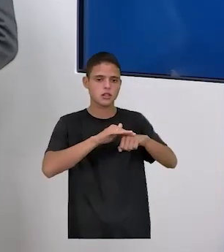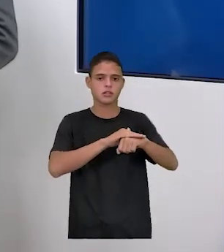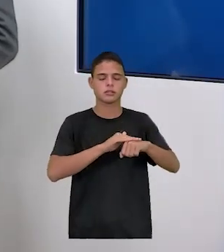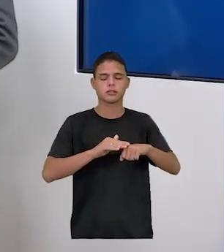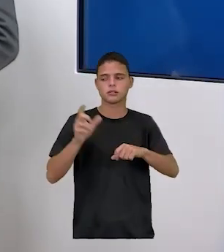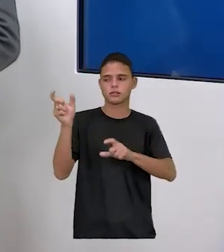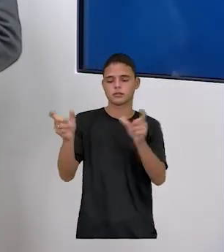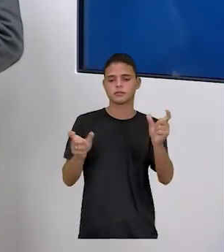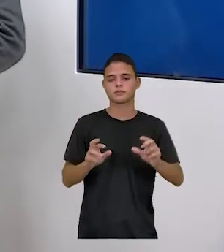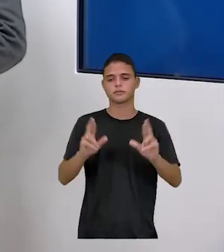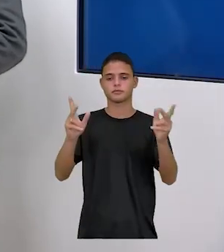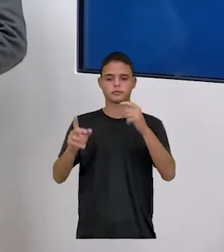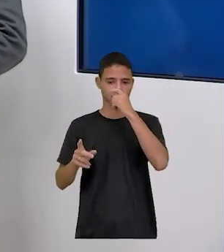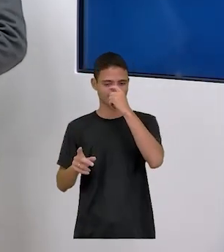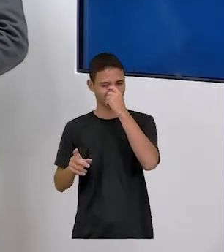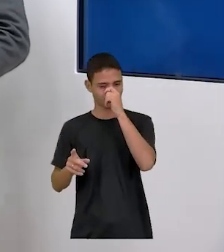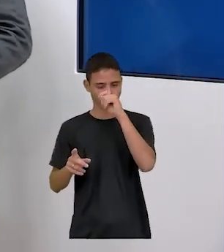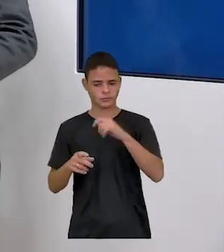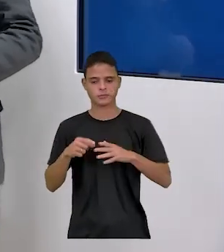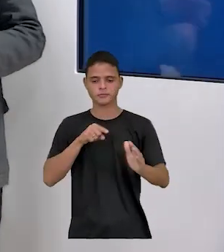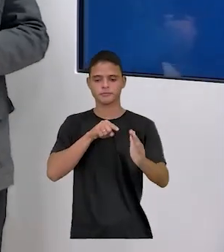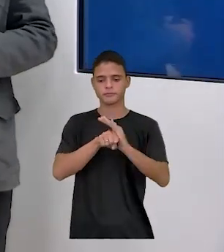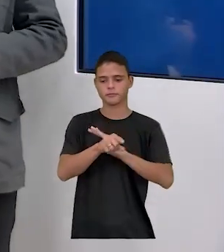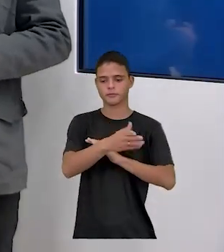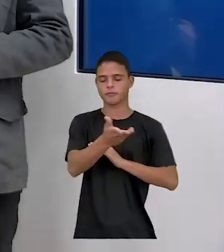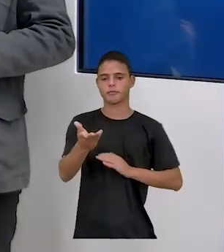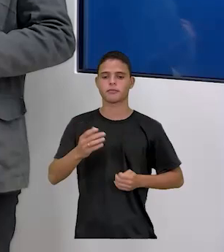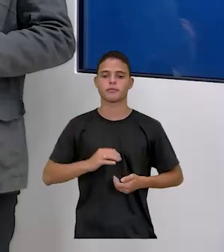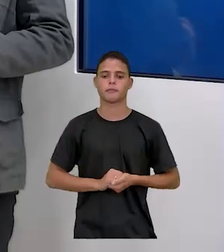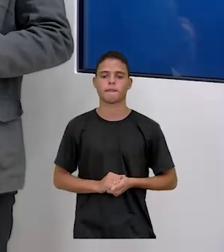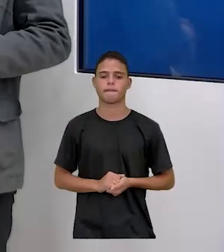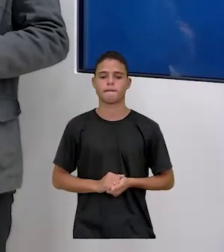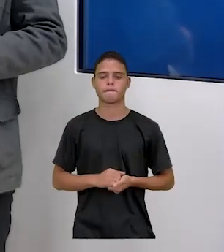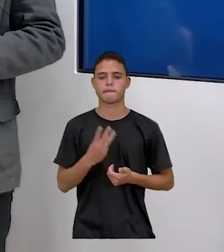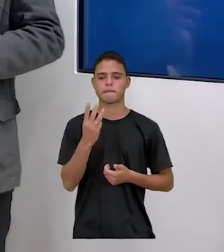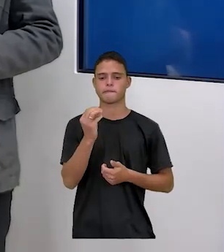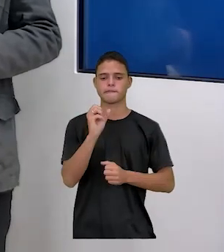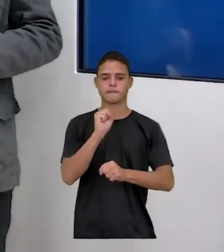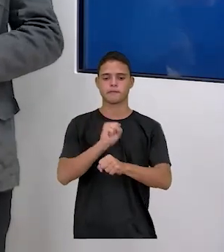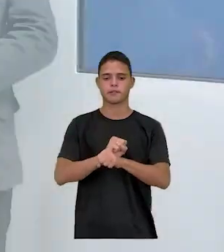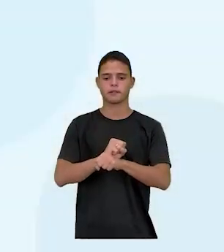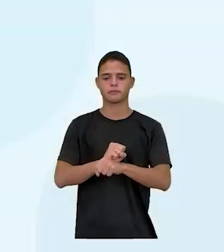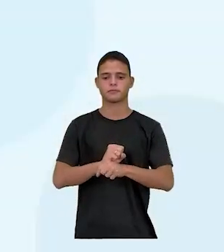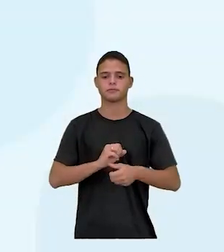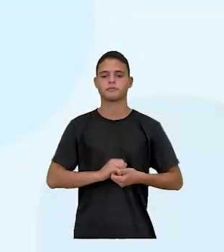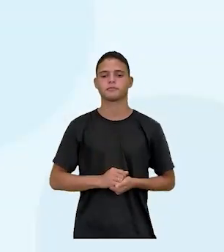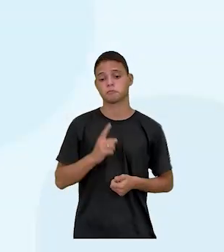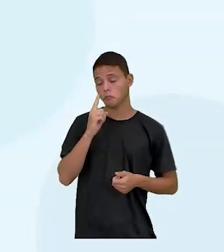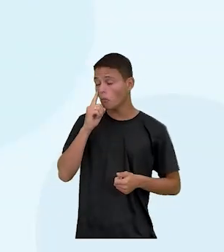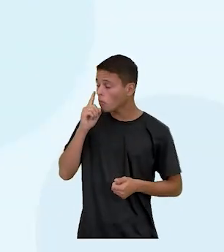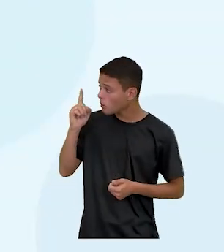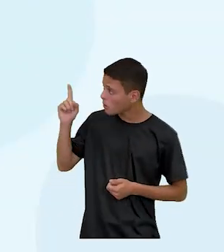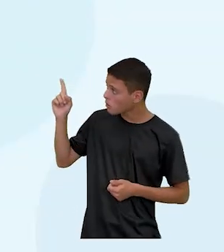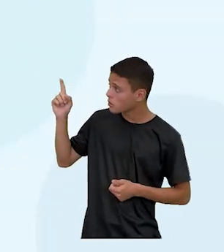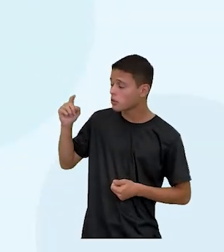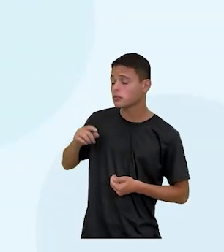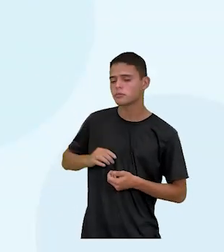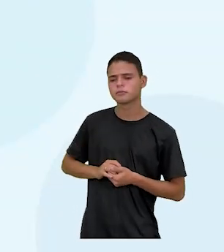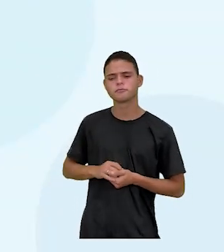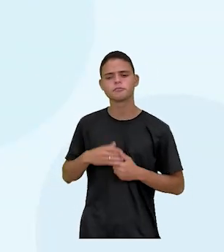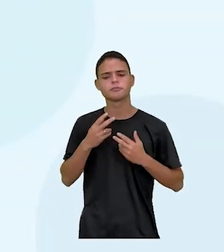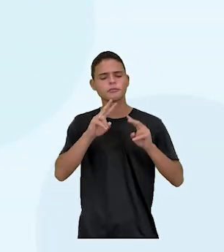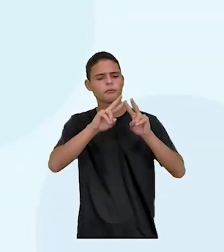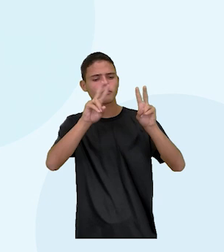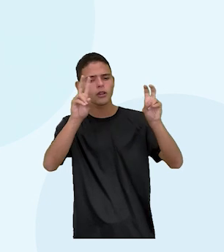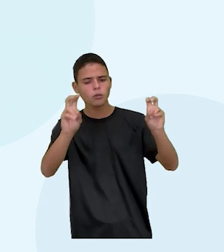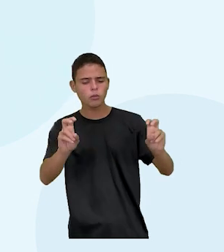diferentes. Então, eu vou perguntar para vocês agora, em 30 segundos, na tela. Qual o tema